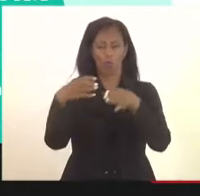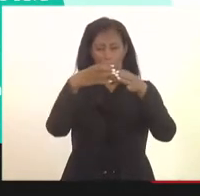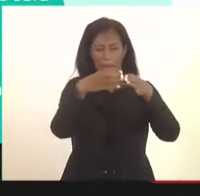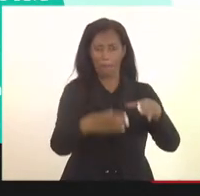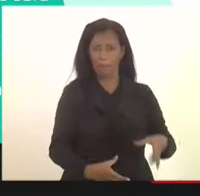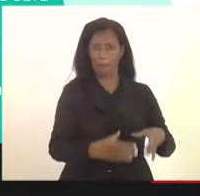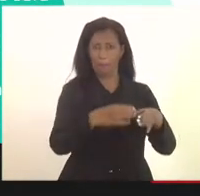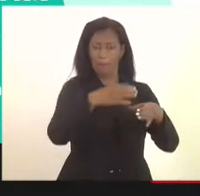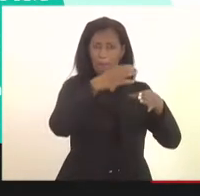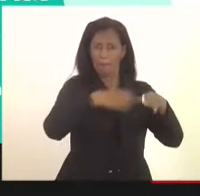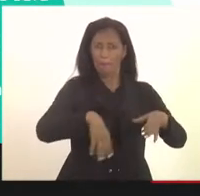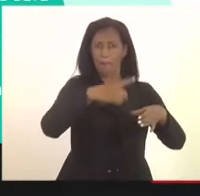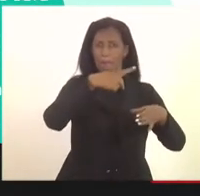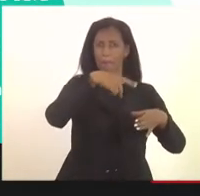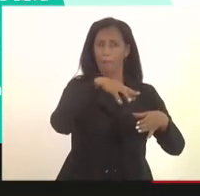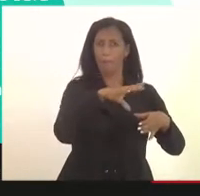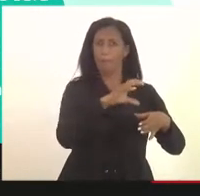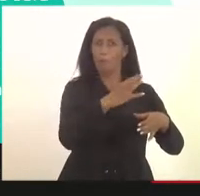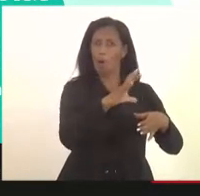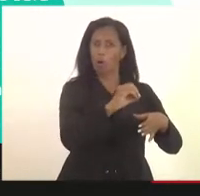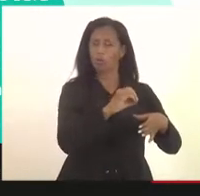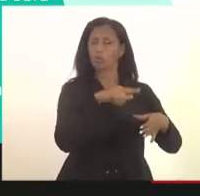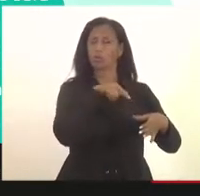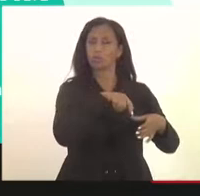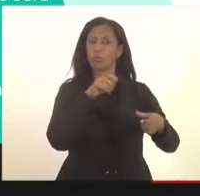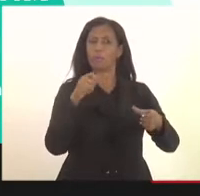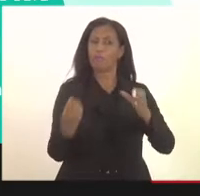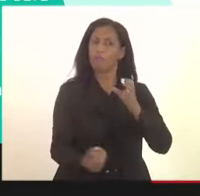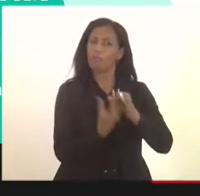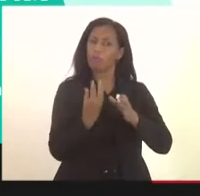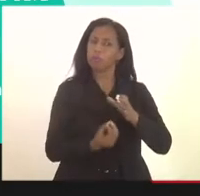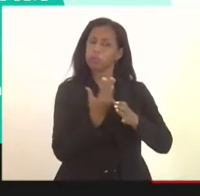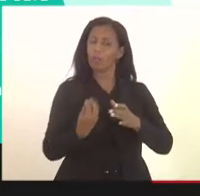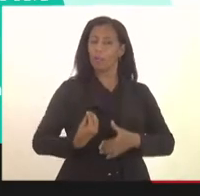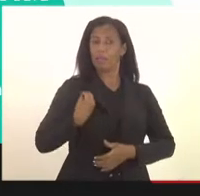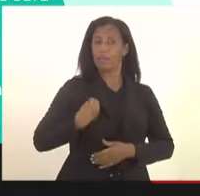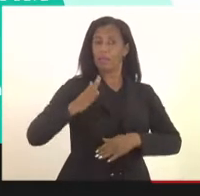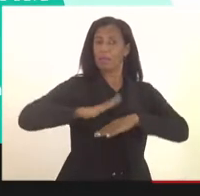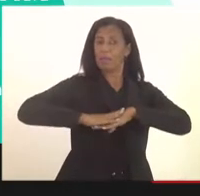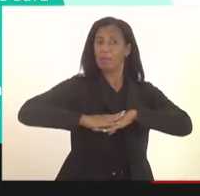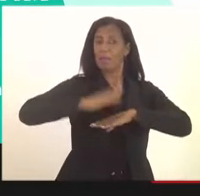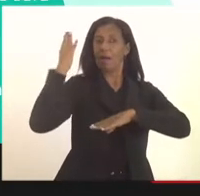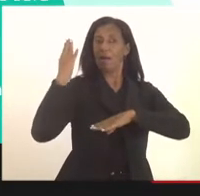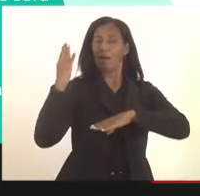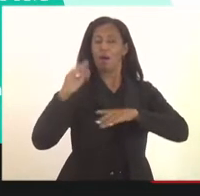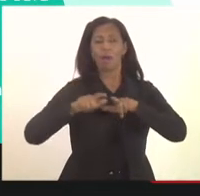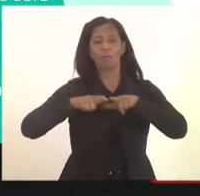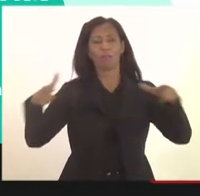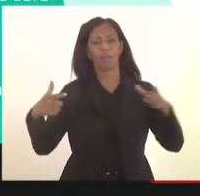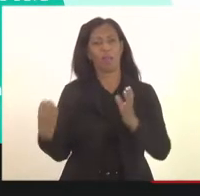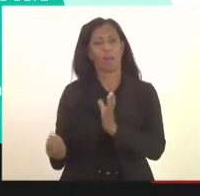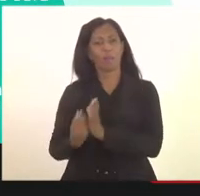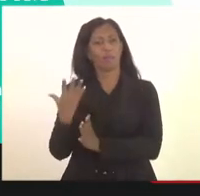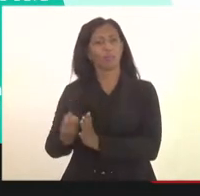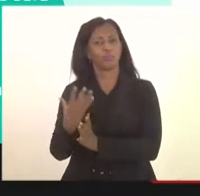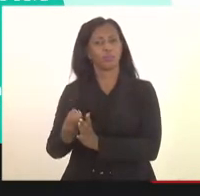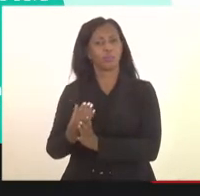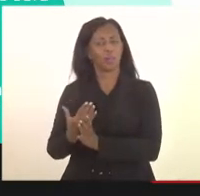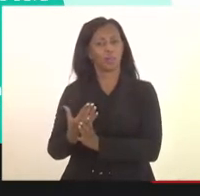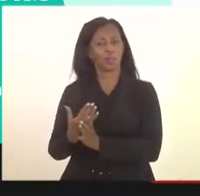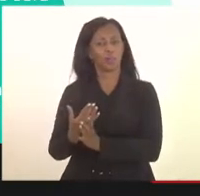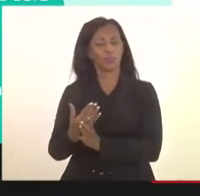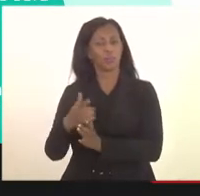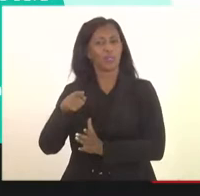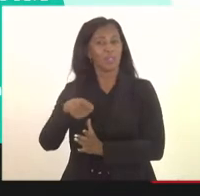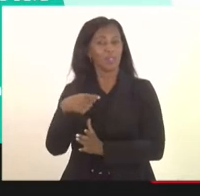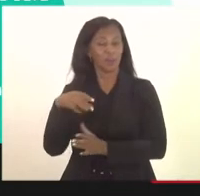talvez implementar alguma tecnologia nova para voltar a dar uma vida maior, aumentar o fator de recuperação desse campo. Então, esse módulo 3